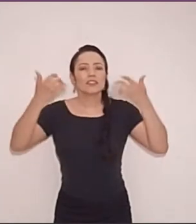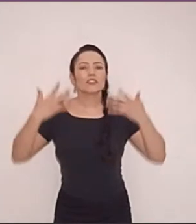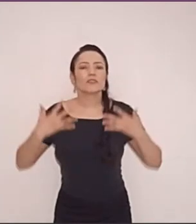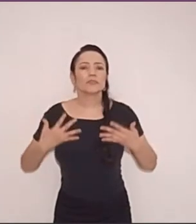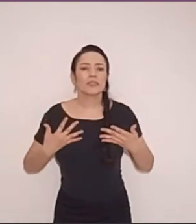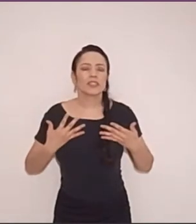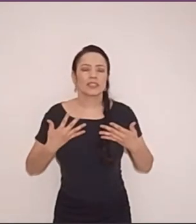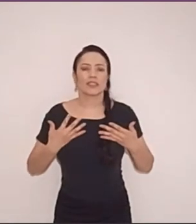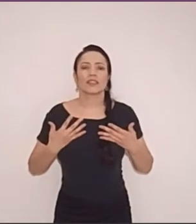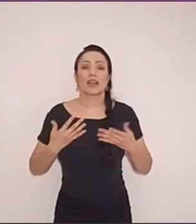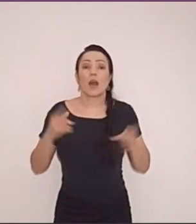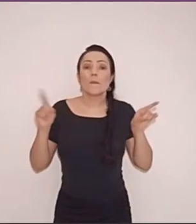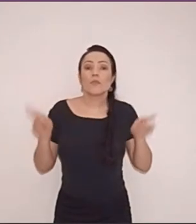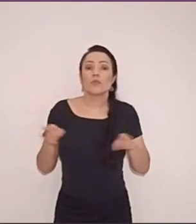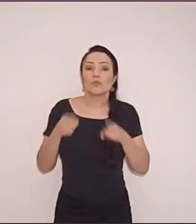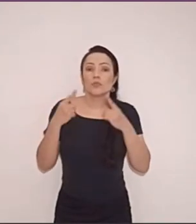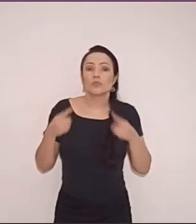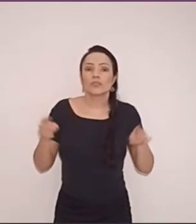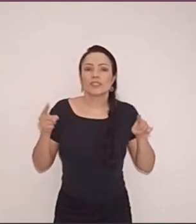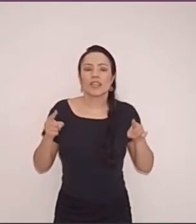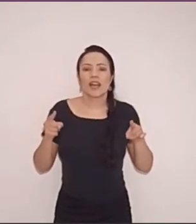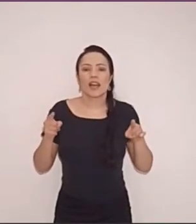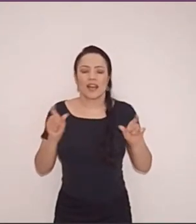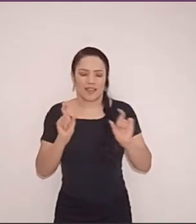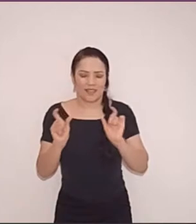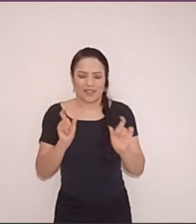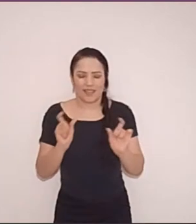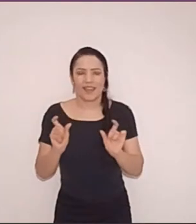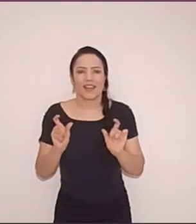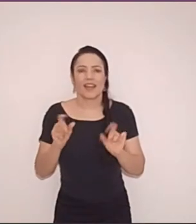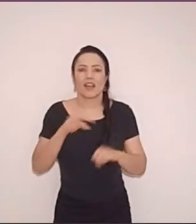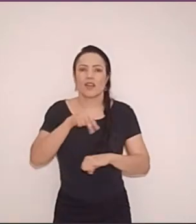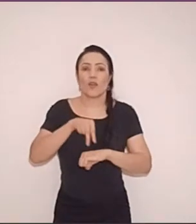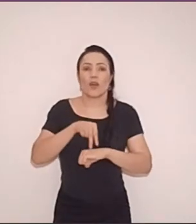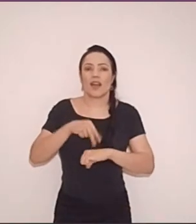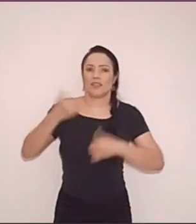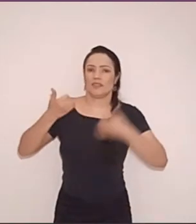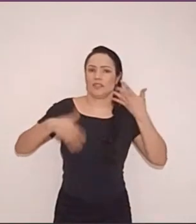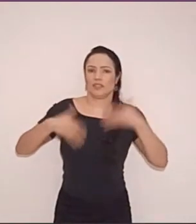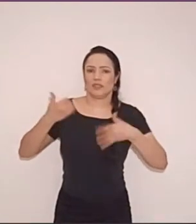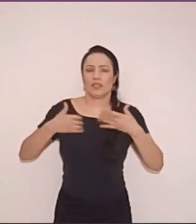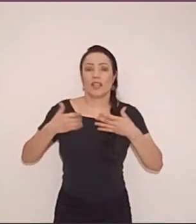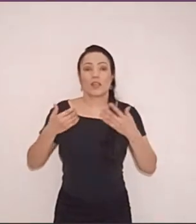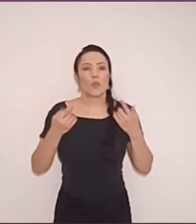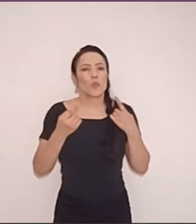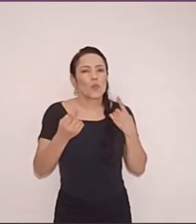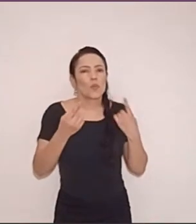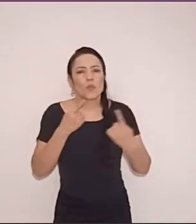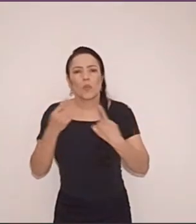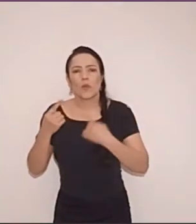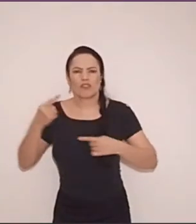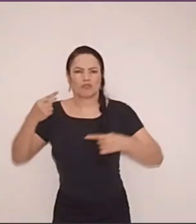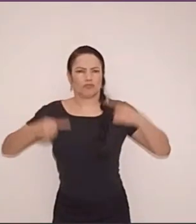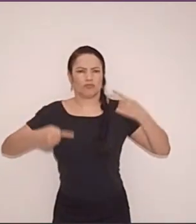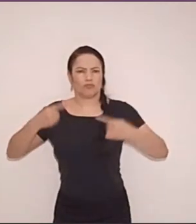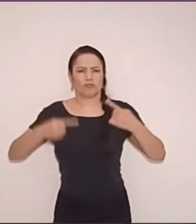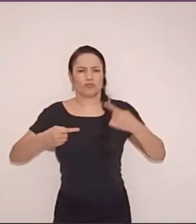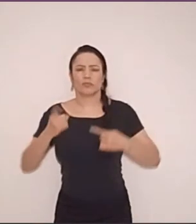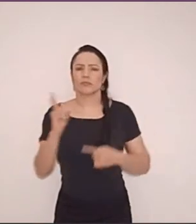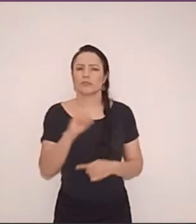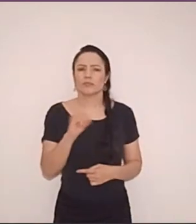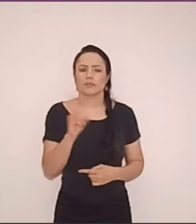as músicas dele universo dele somos então não estão nesse Grande Debate não é discutir